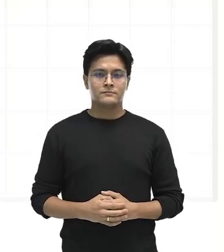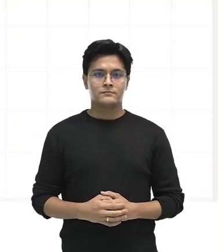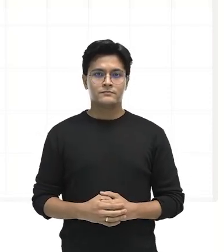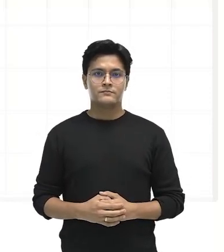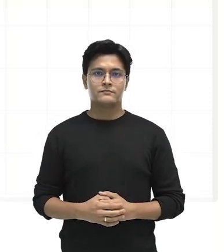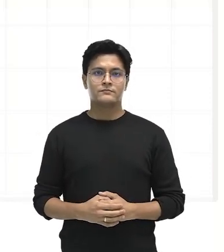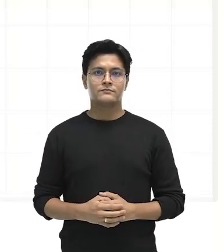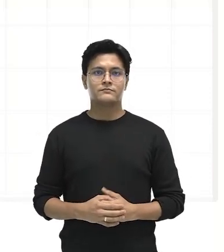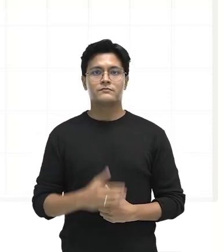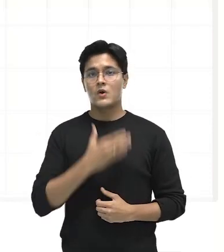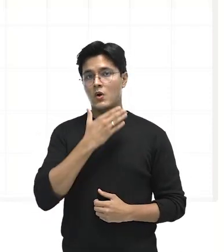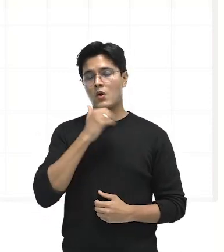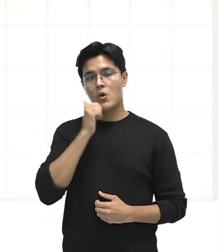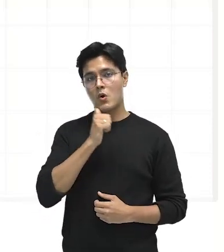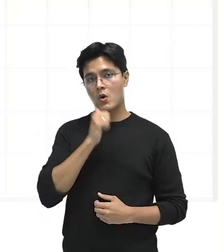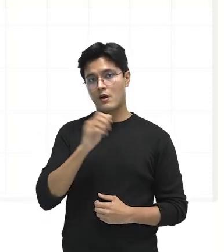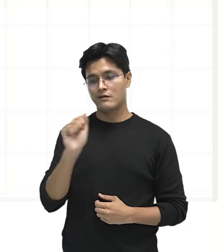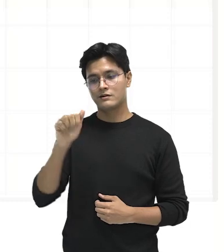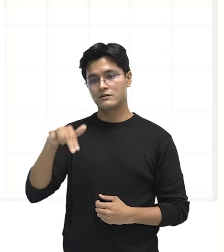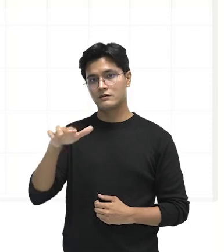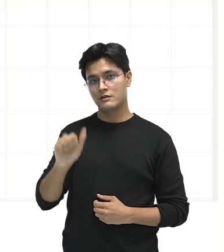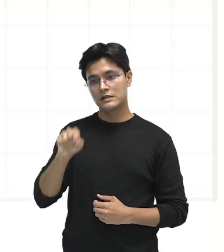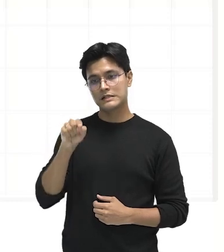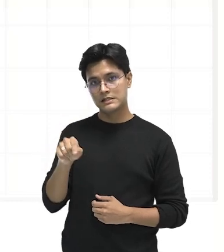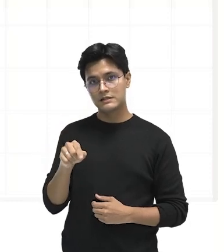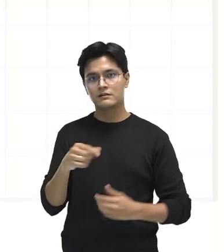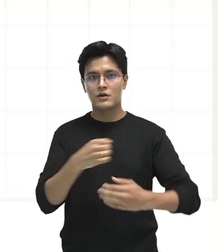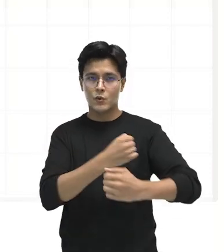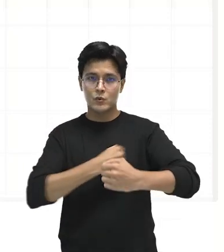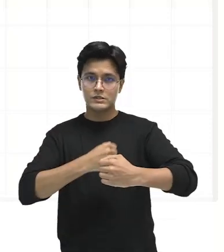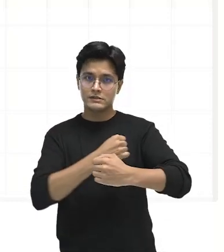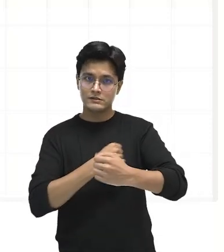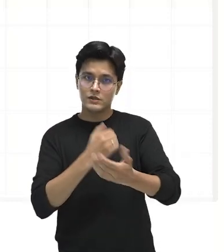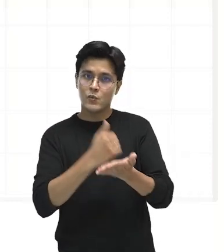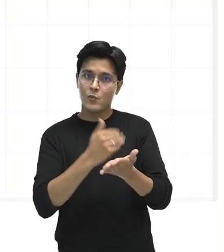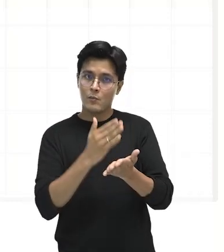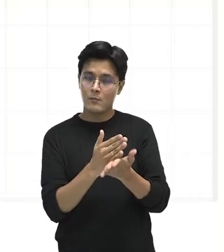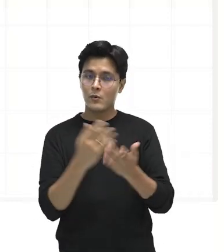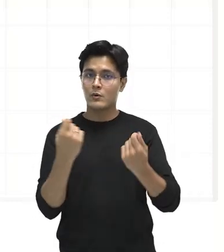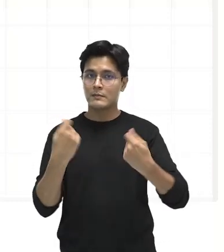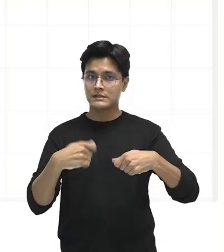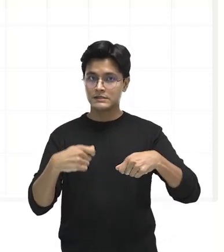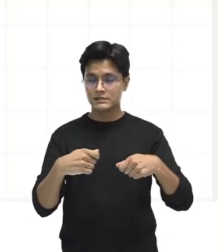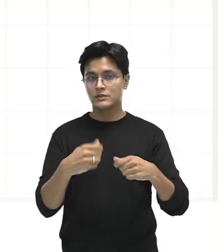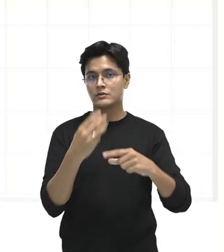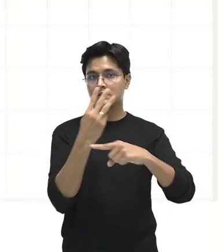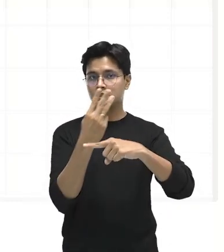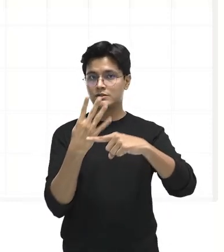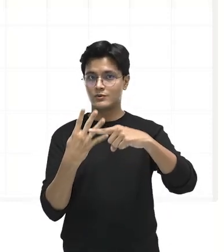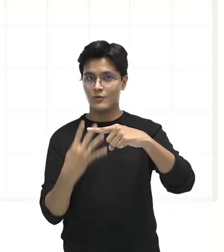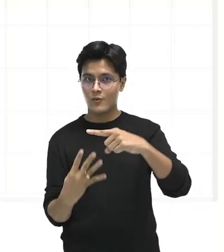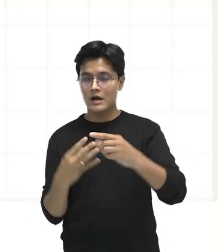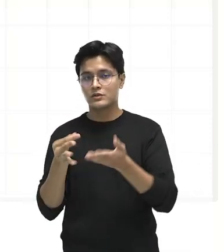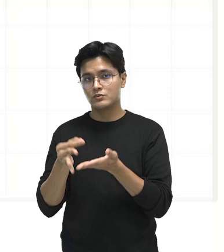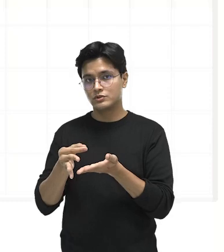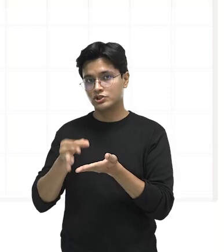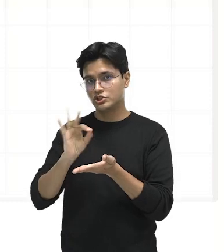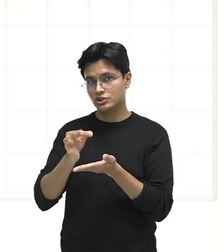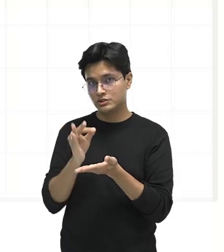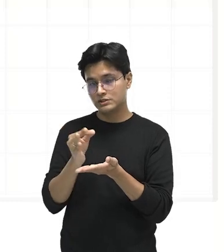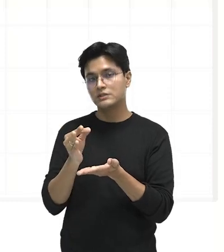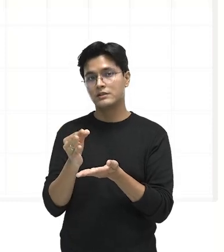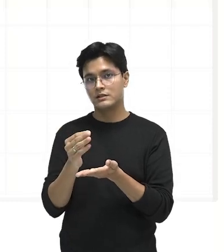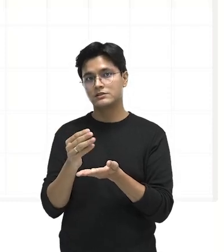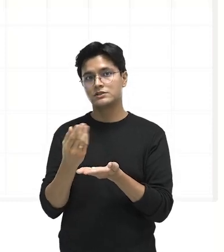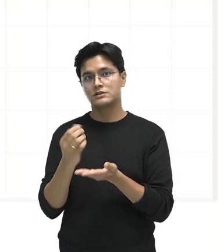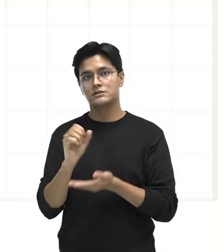Ana está fazendo um bolo e precisa de 3/4 de xícara de açúcar